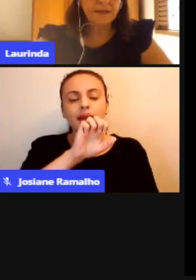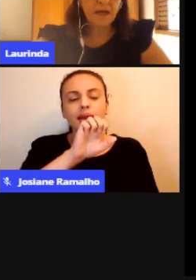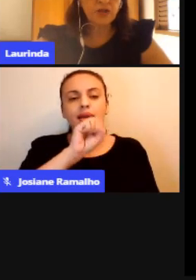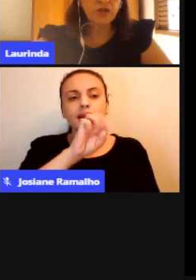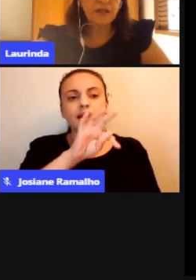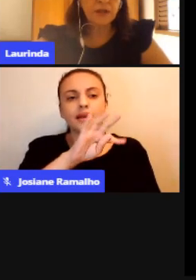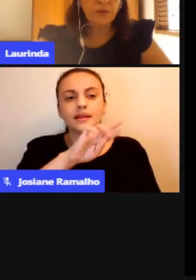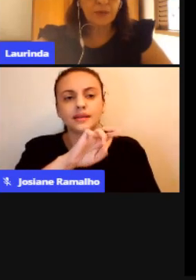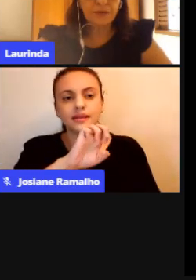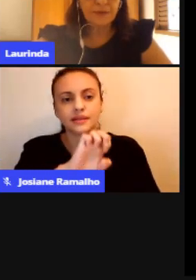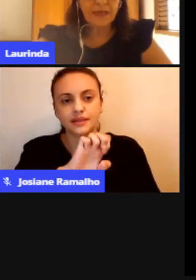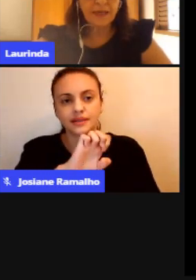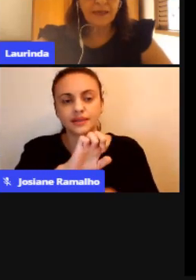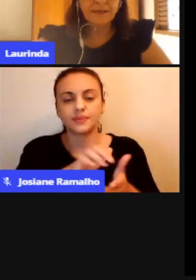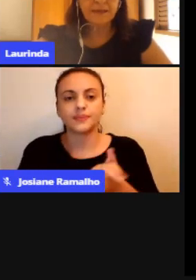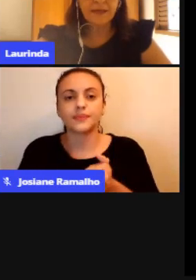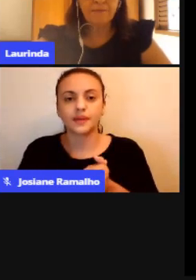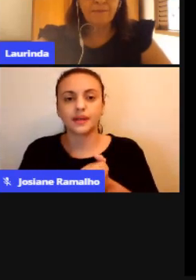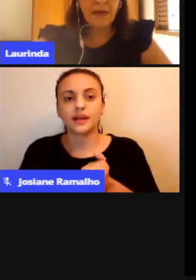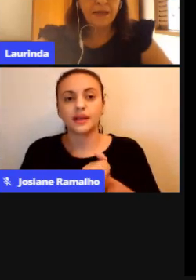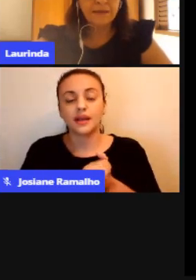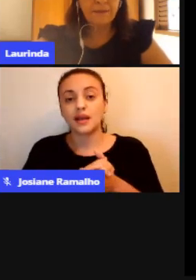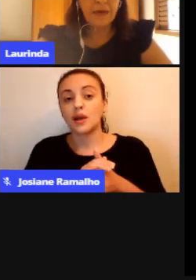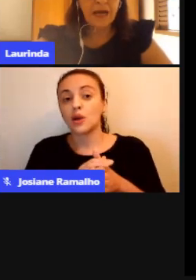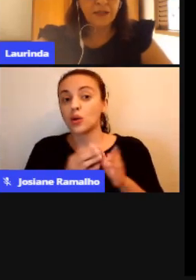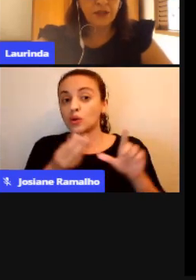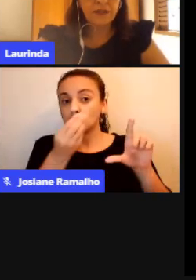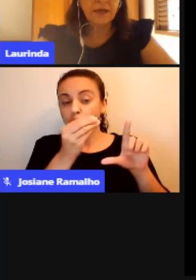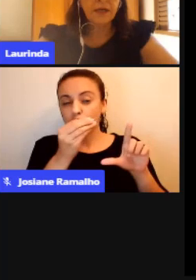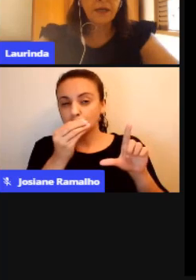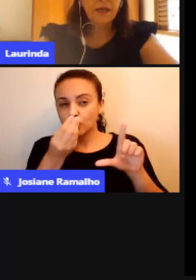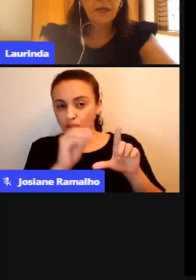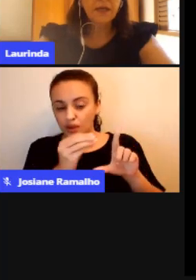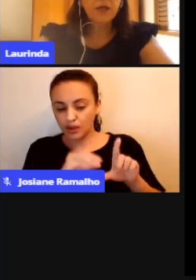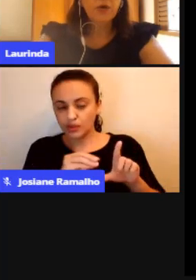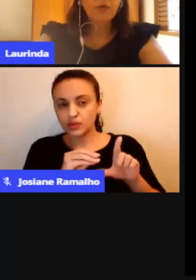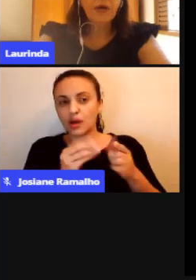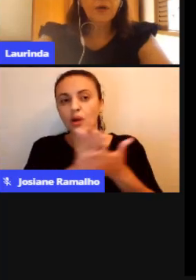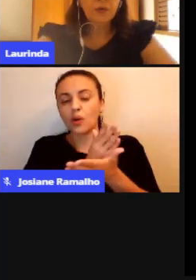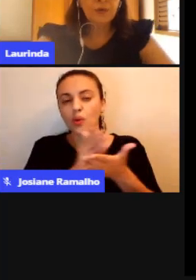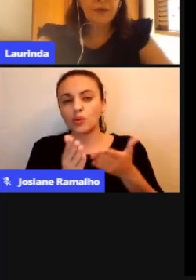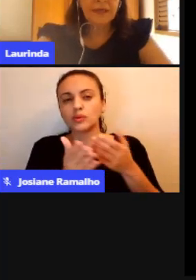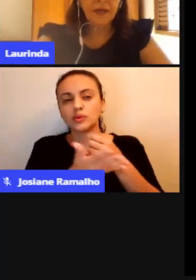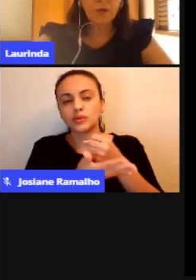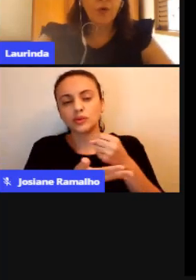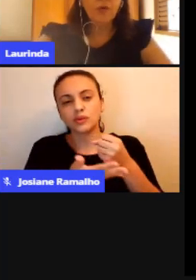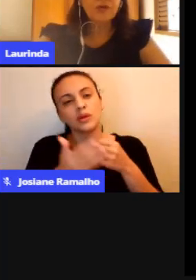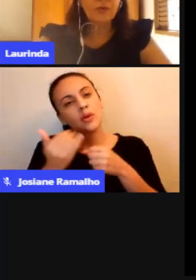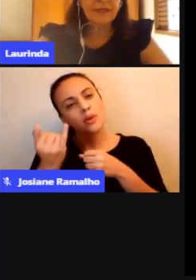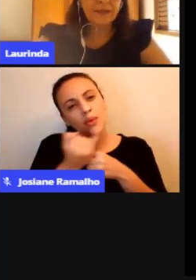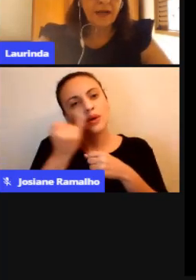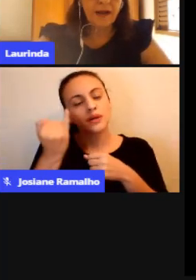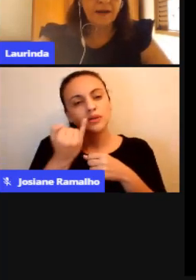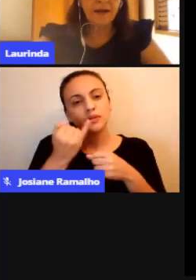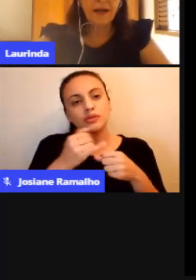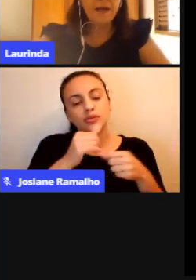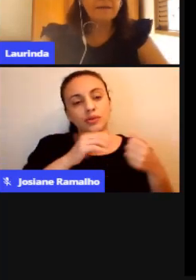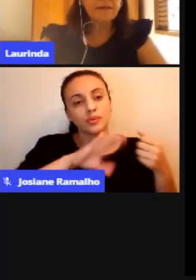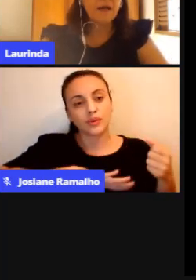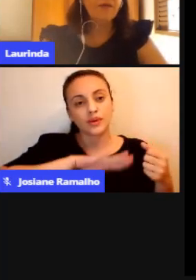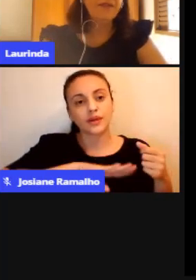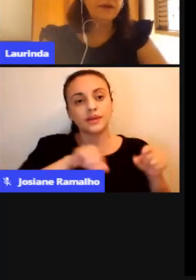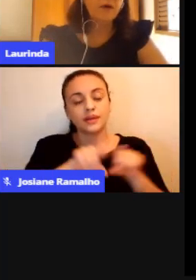de aprendizagem de língua portuguesa e matemática que o aluno irá